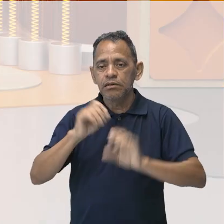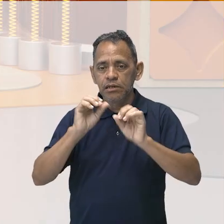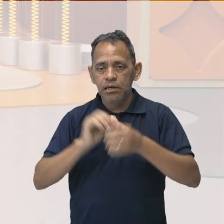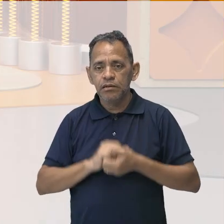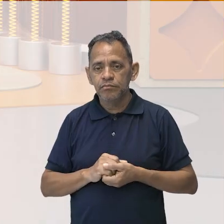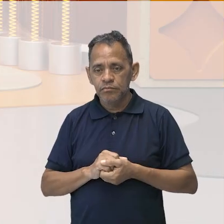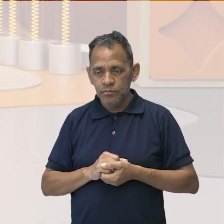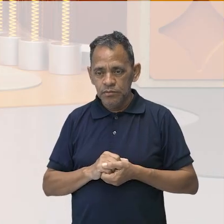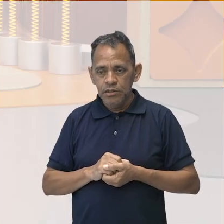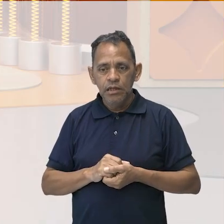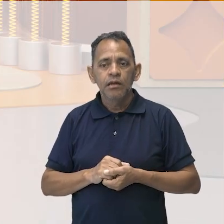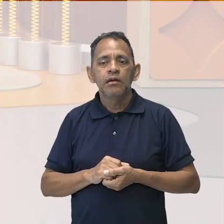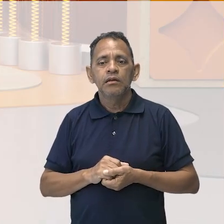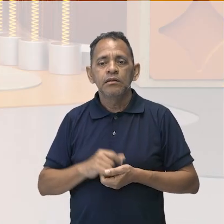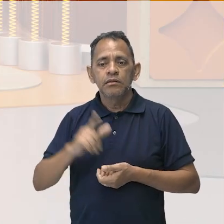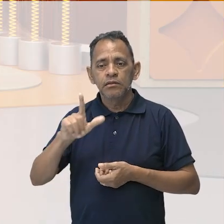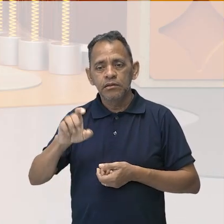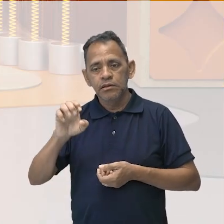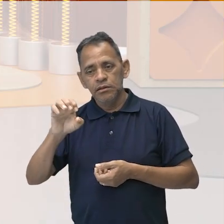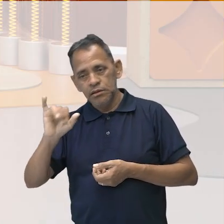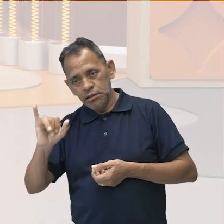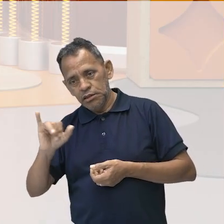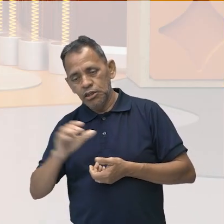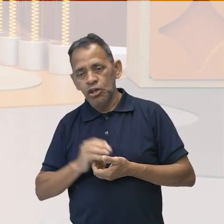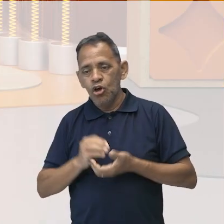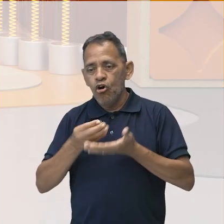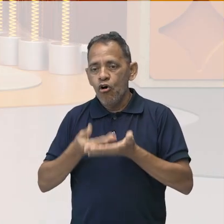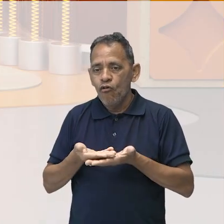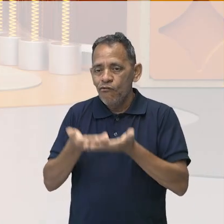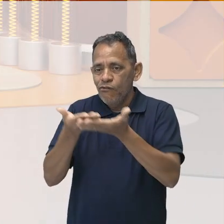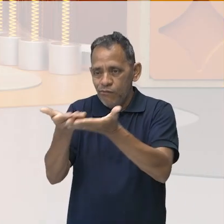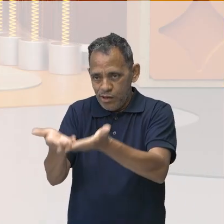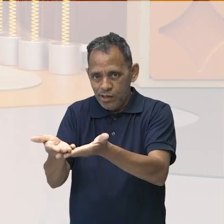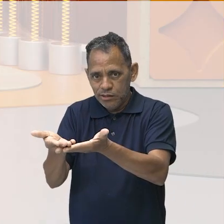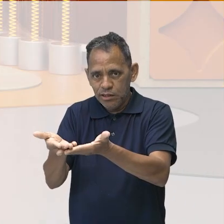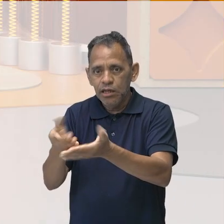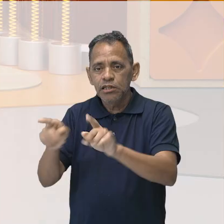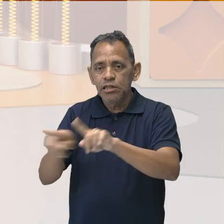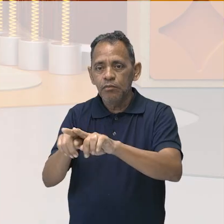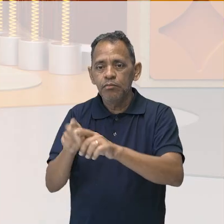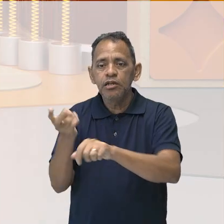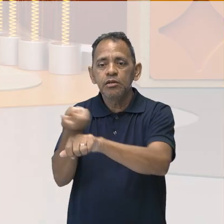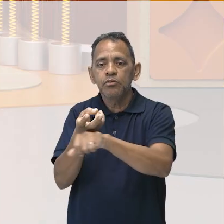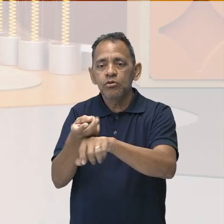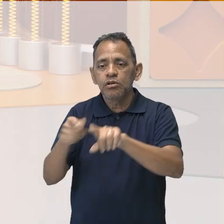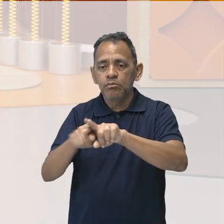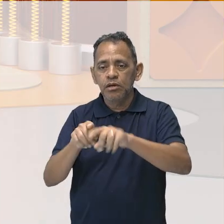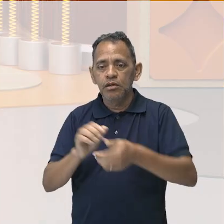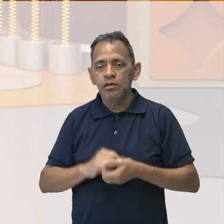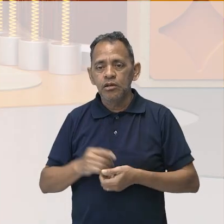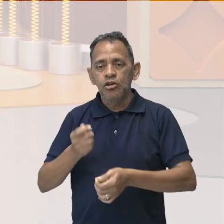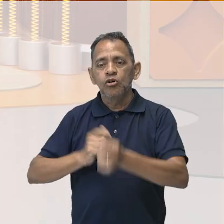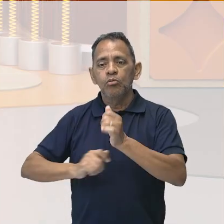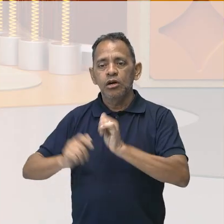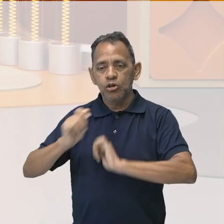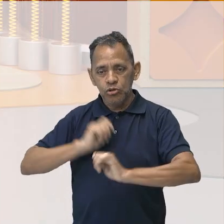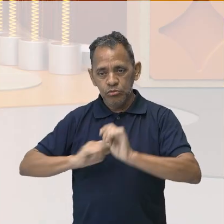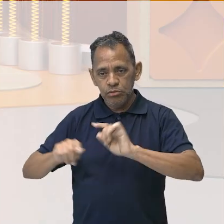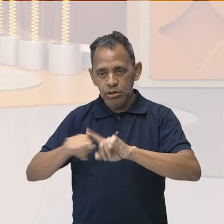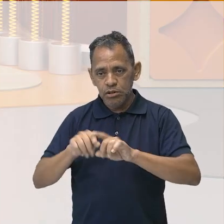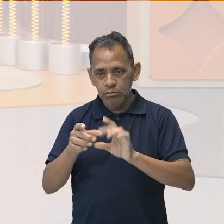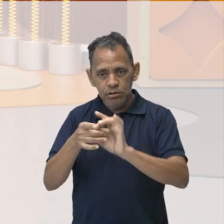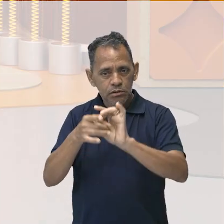da oferta e da demanda, tá certo? Então, olha só, em uma economia, né, de livre mercado,